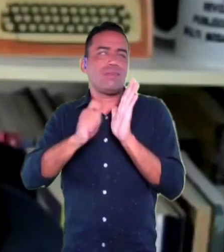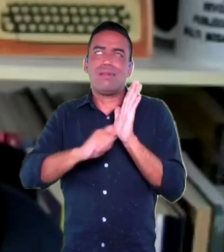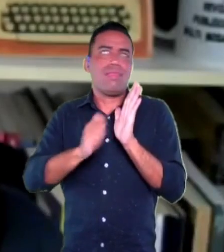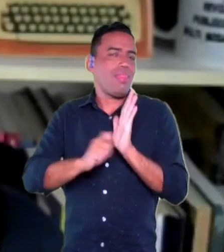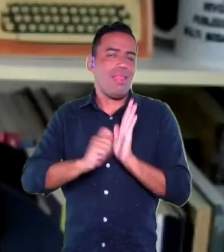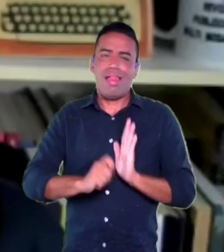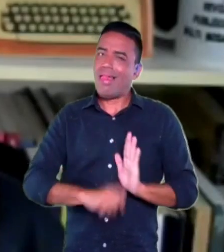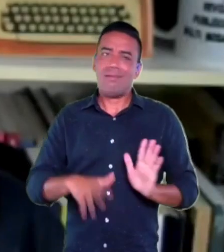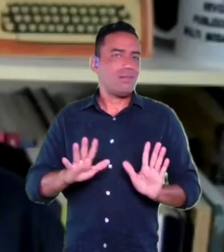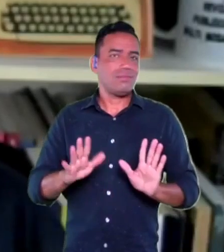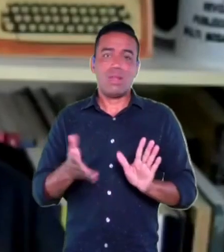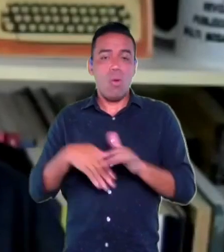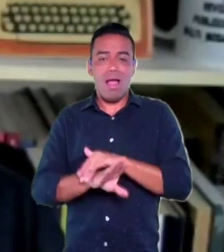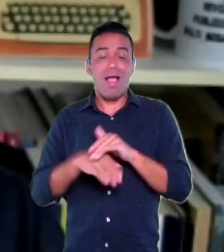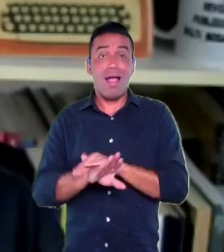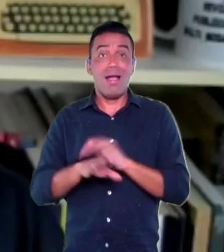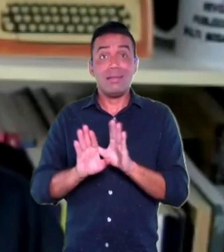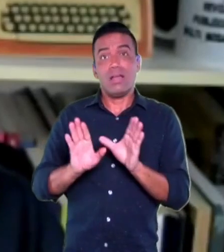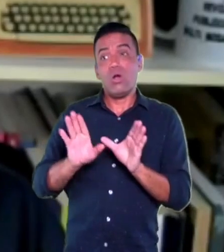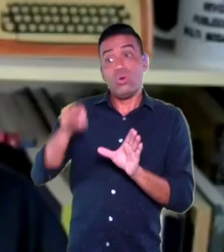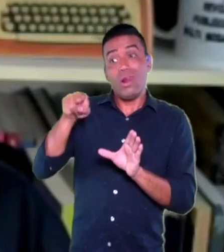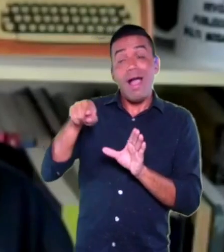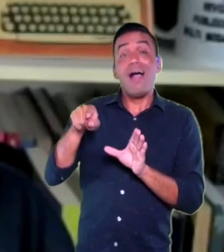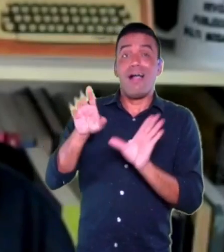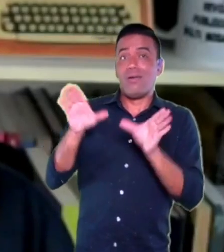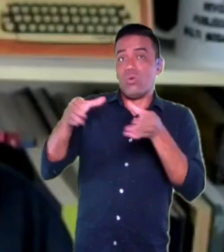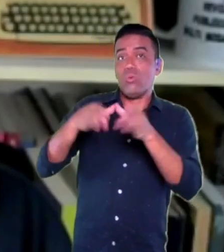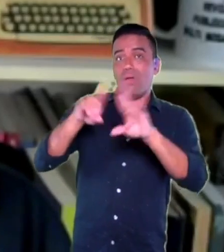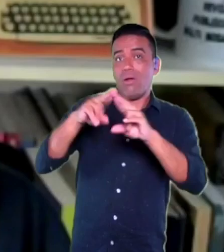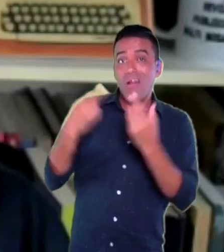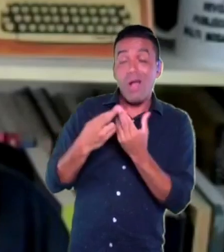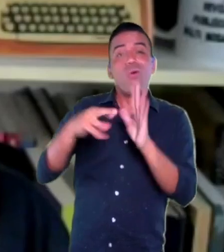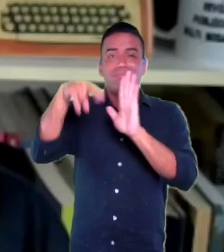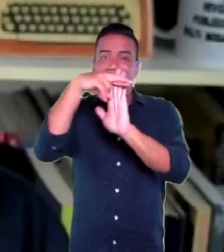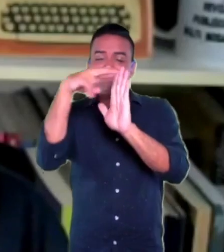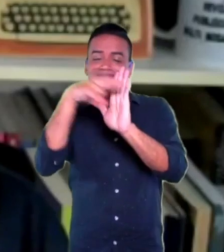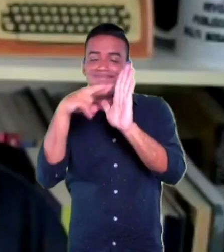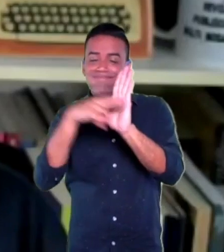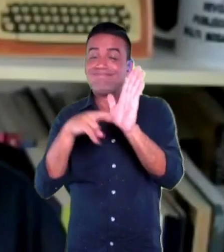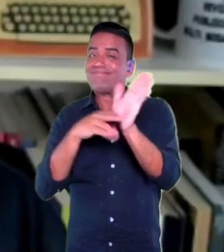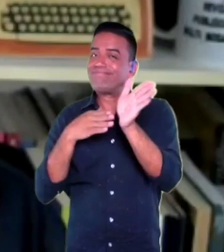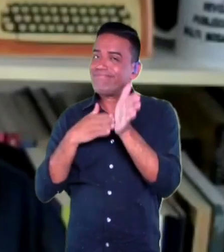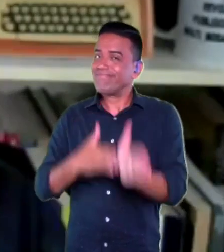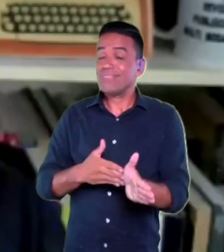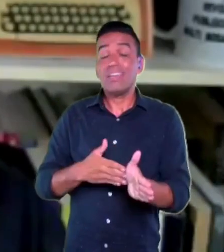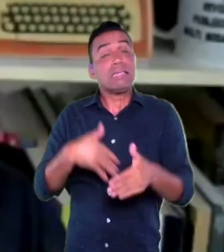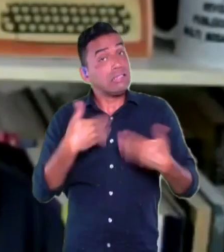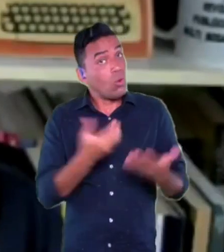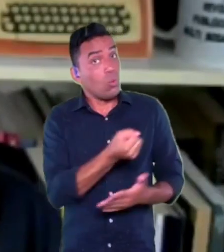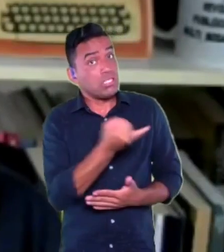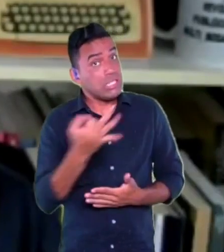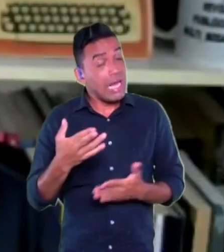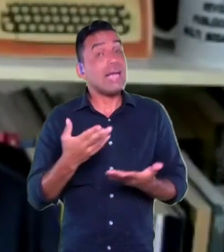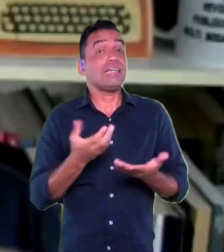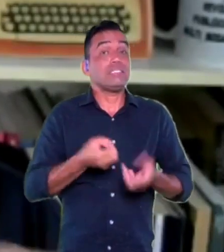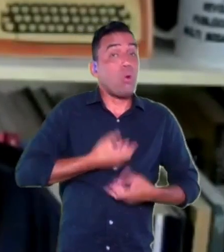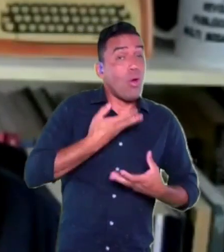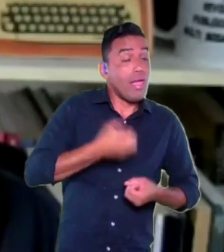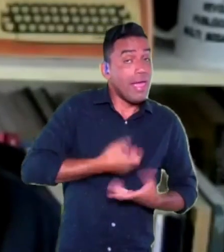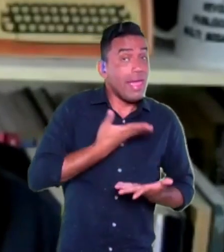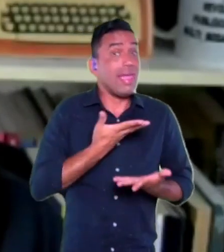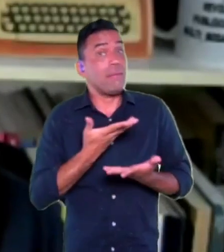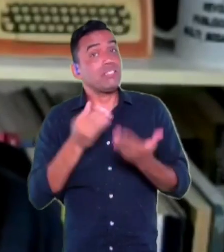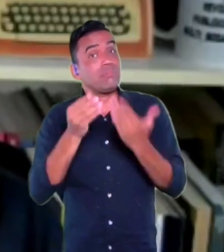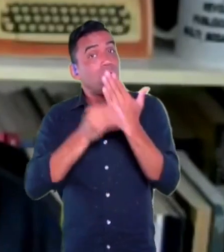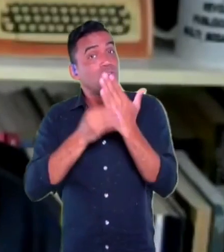era, e a coleção tinha um certo padrão. Então, eles falaram com a gente, olha, tantos poemas mais ou menos, né, para dar um livro